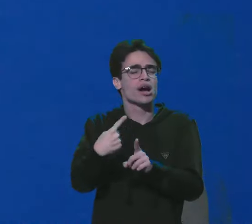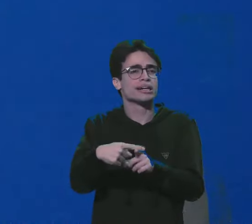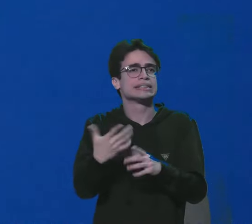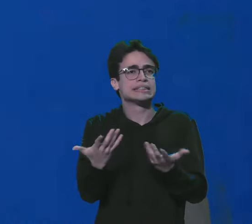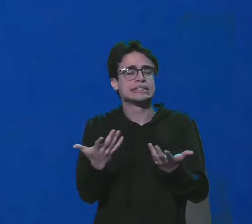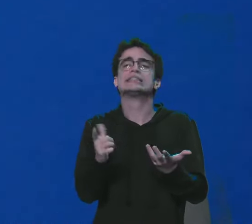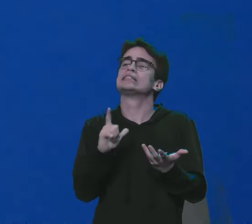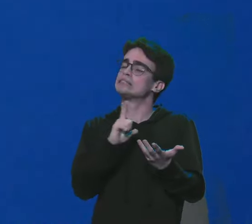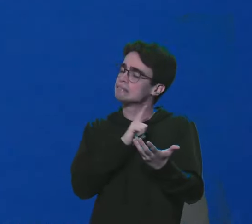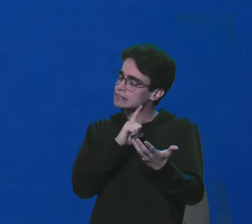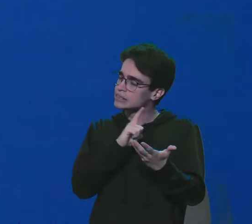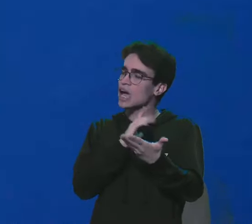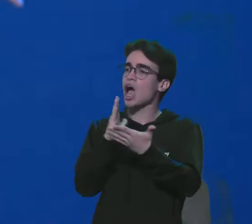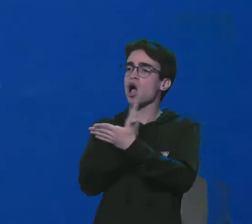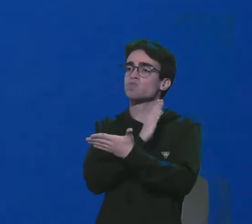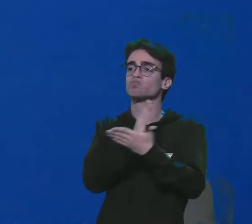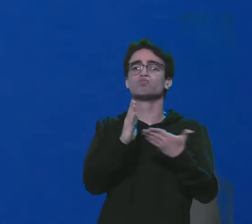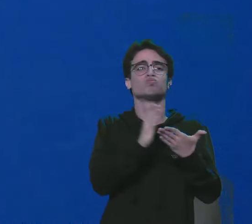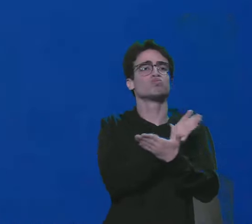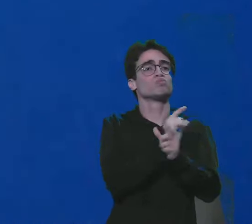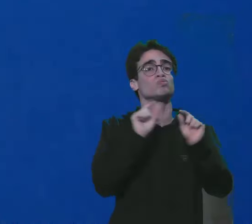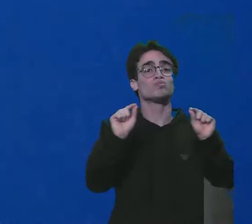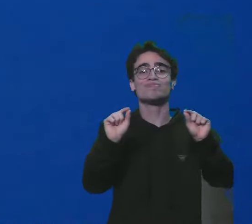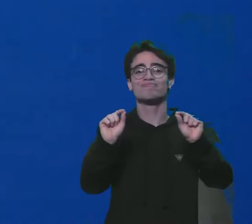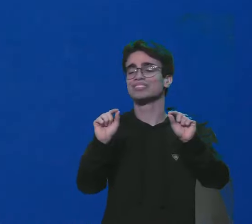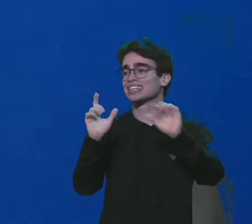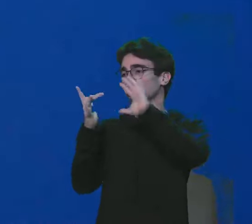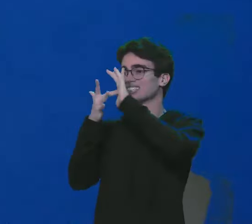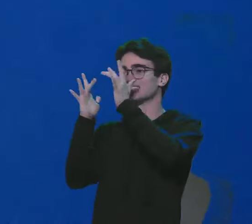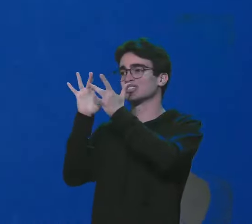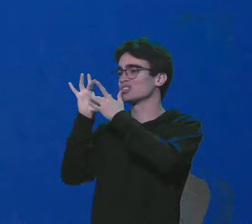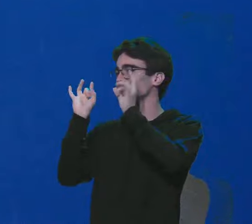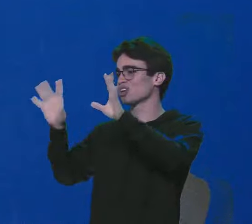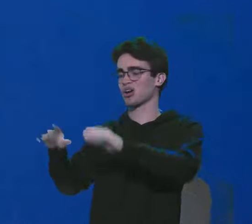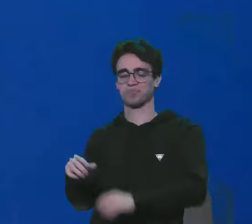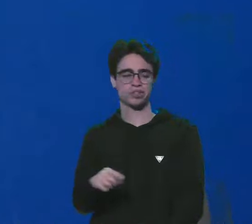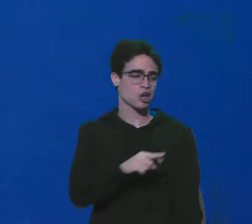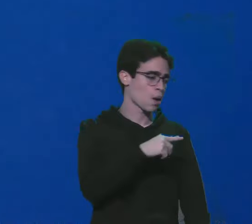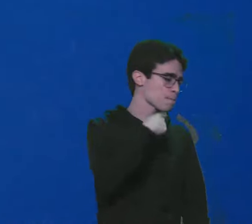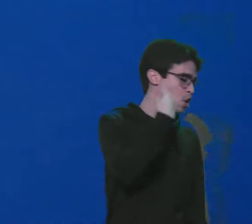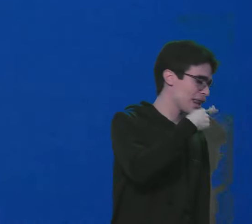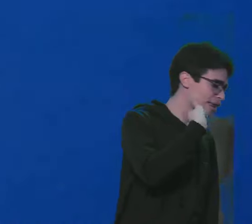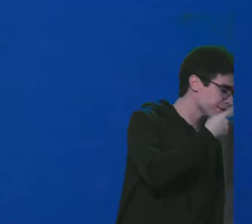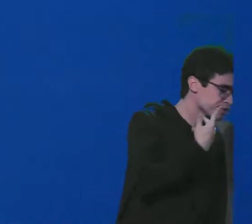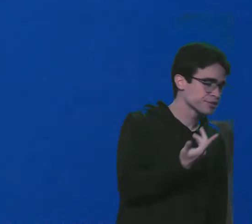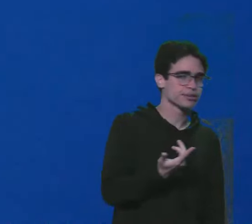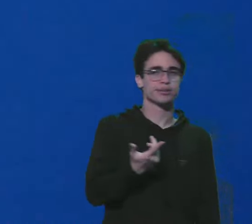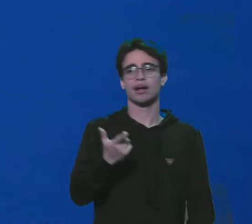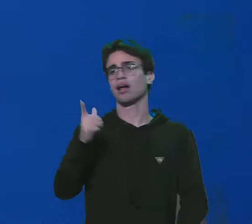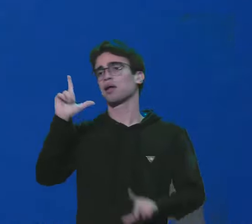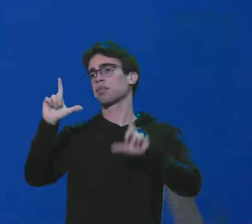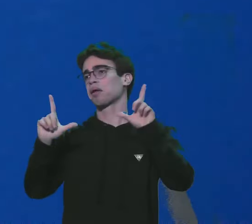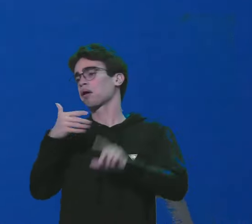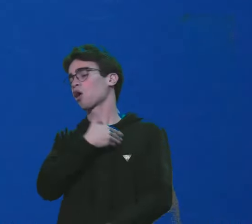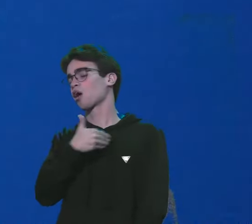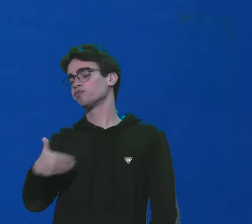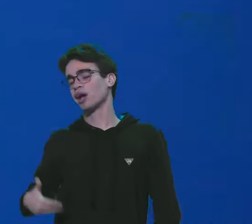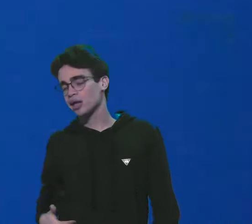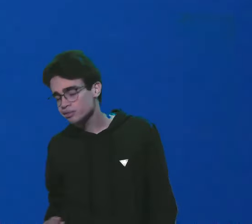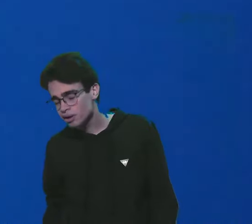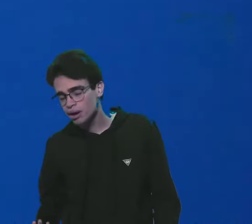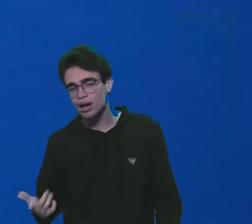tem coisas que só Jesus pode mudar. Não tem político, não tem programa de governo, não